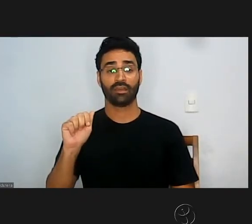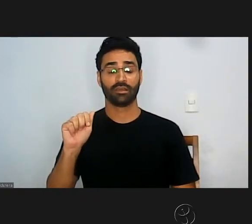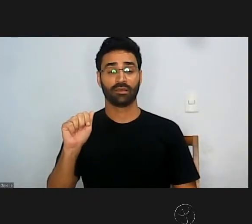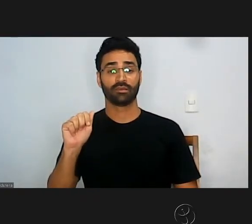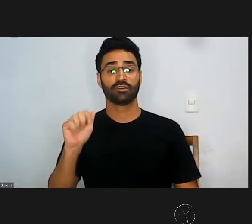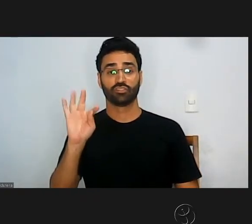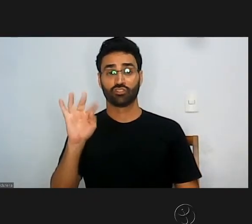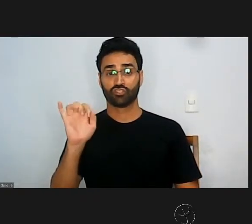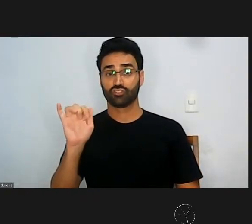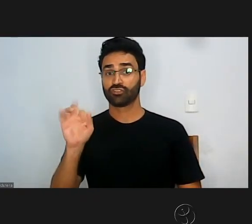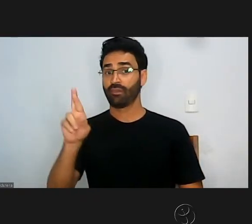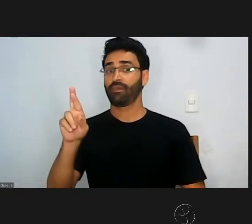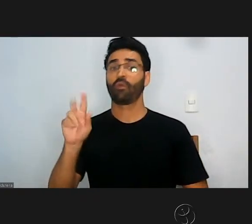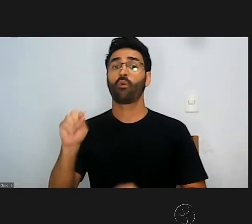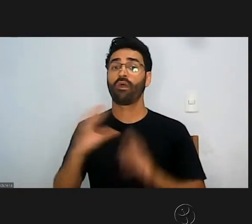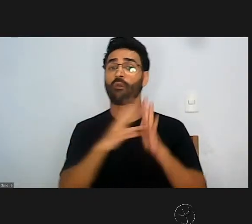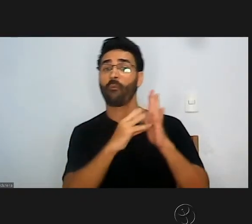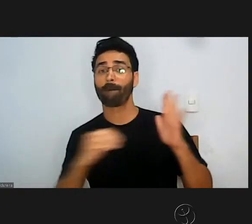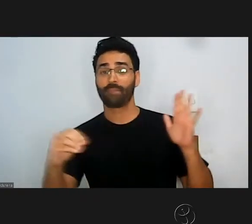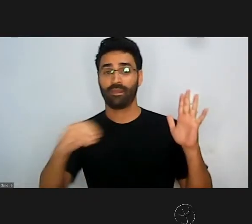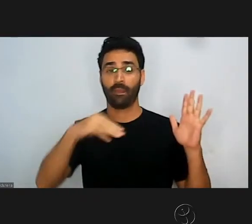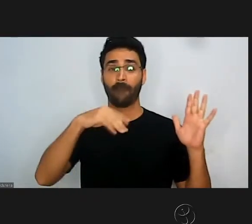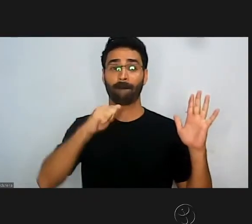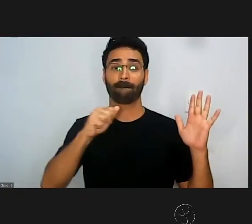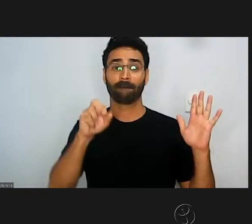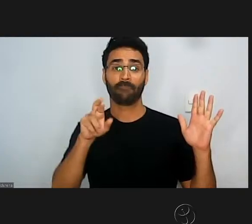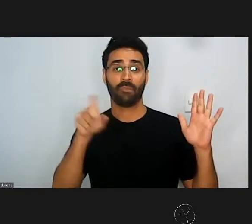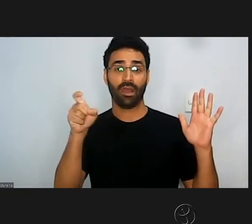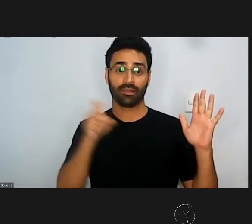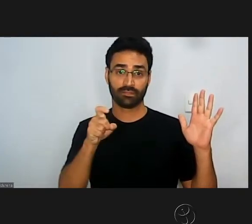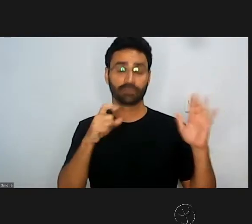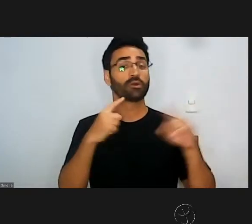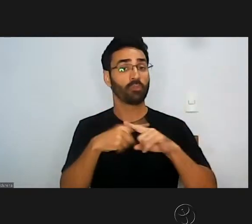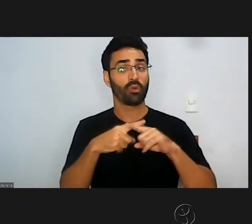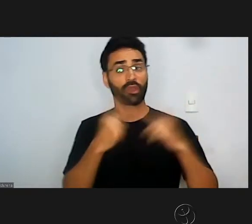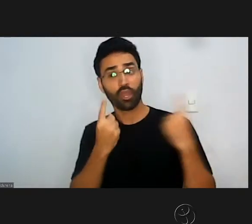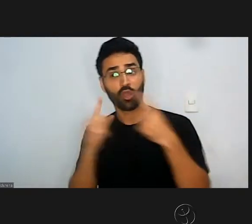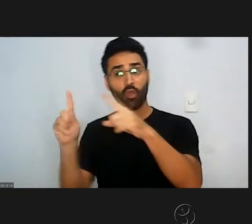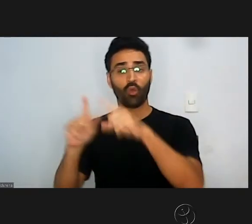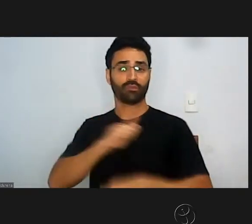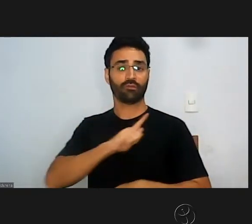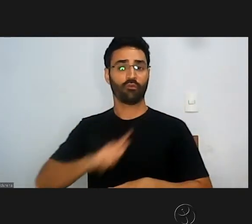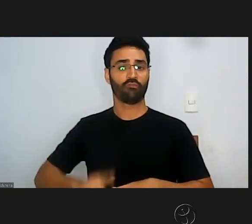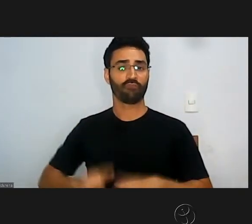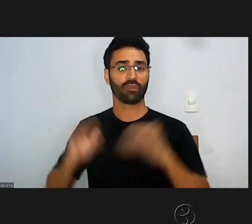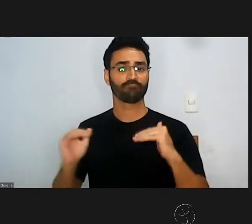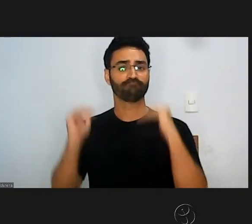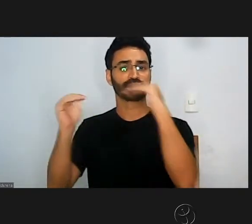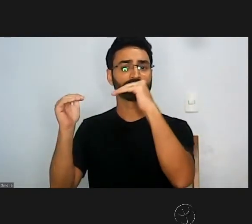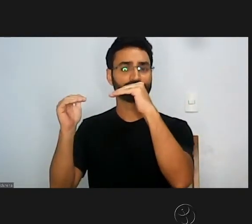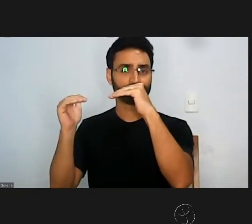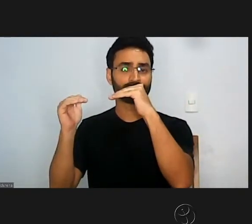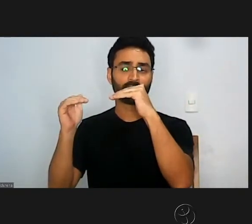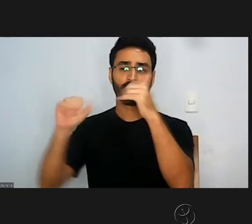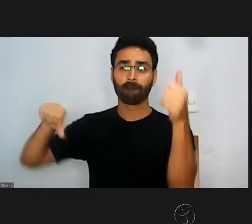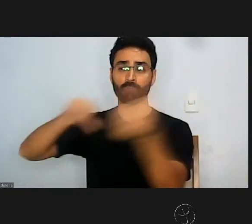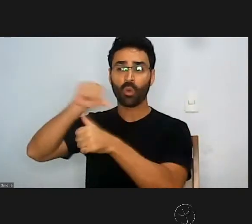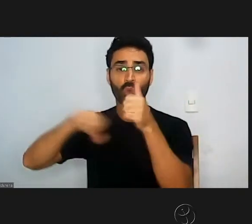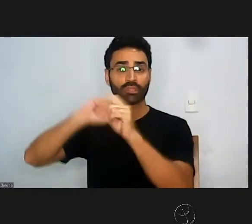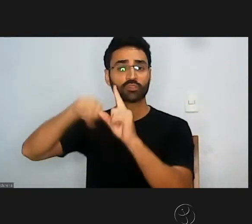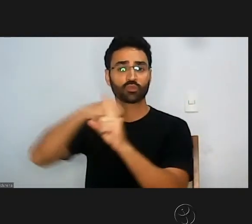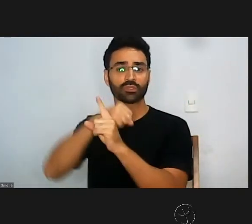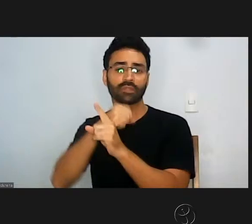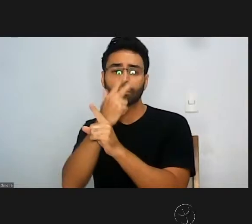condenava os governos autocráticos ali que estavam transformando a sociedade no que chamava de um saco